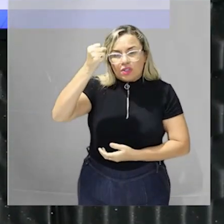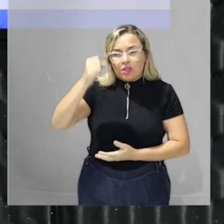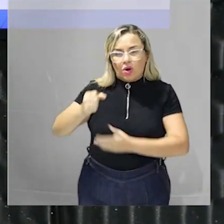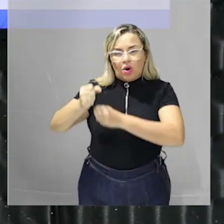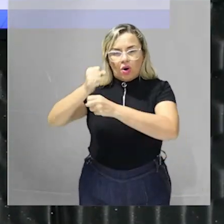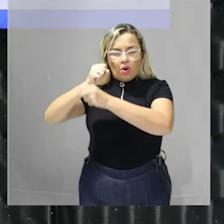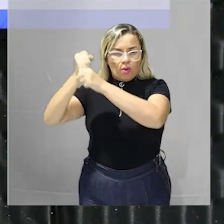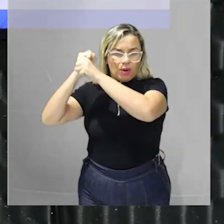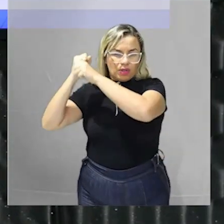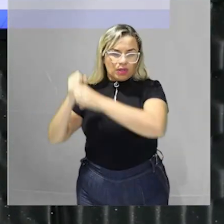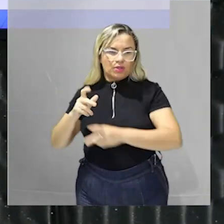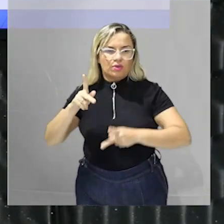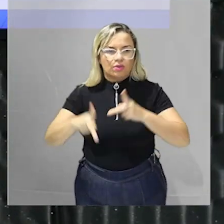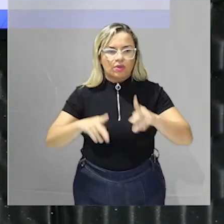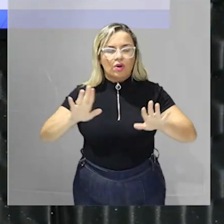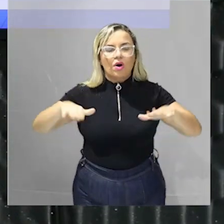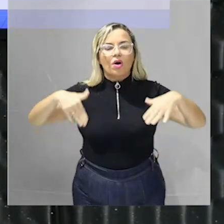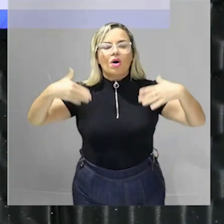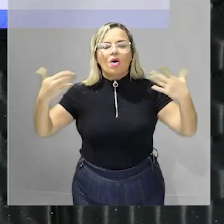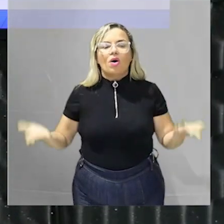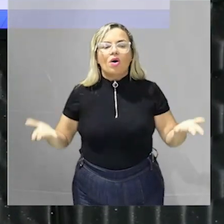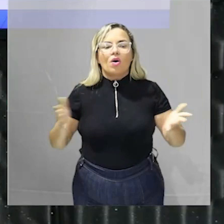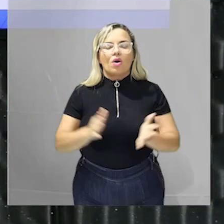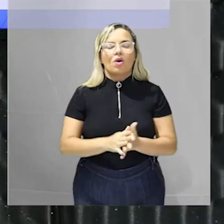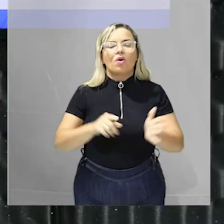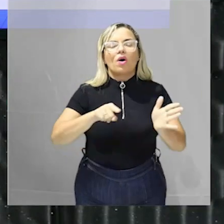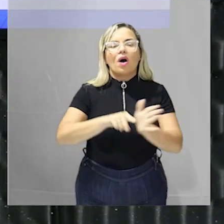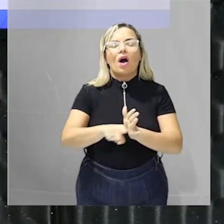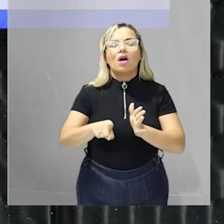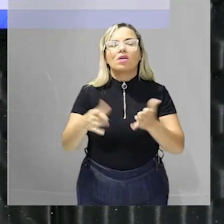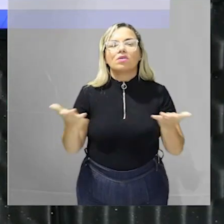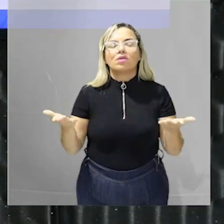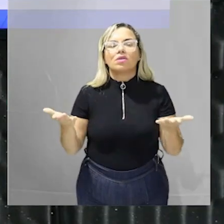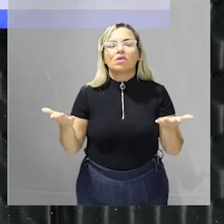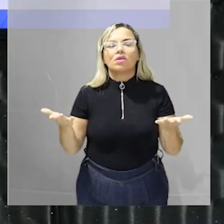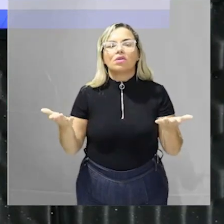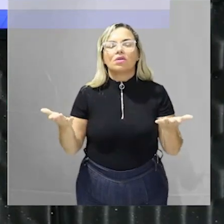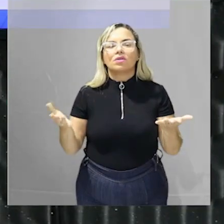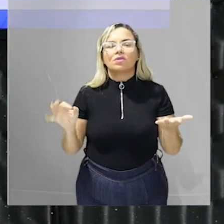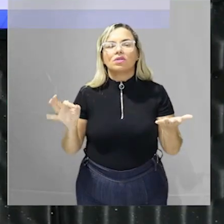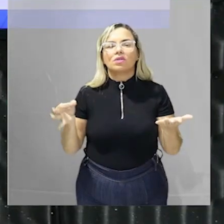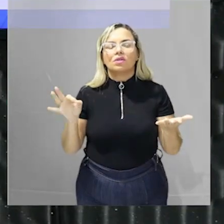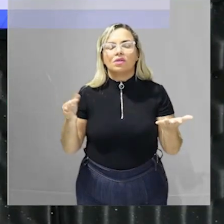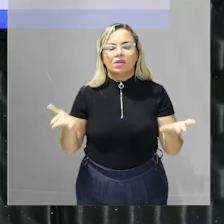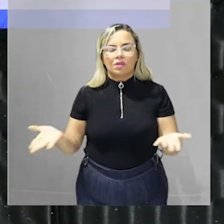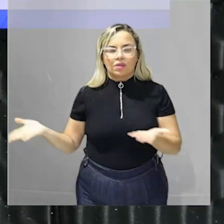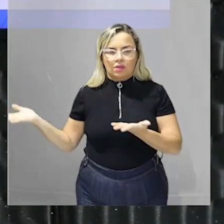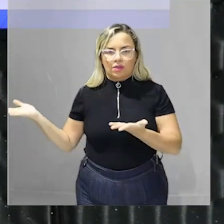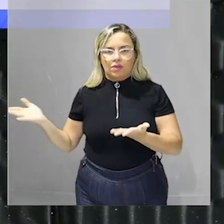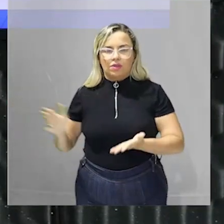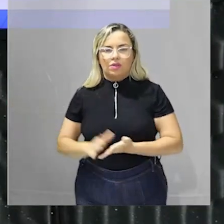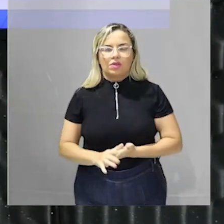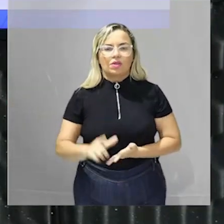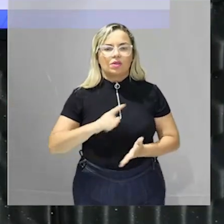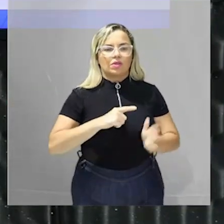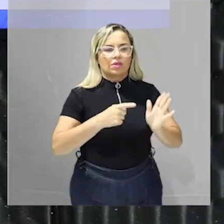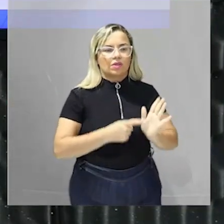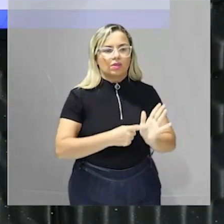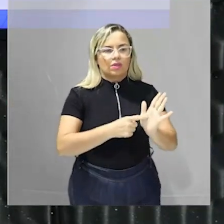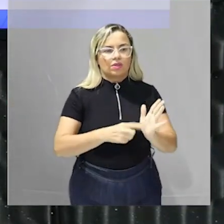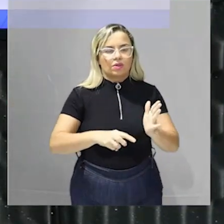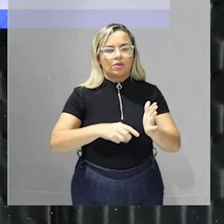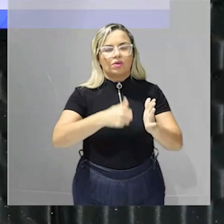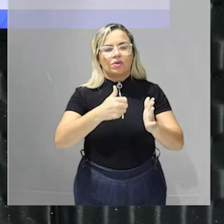A pergunta é: quais estão corretas? Então, quando eu tenho dessa forma aqui, eu